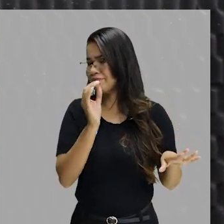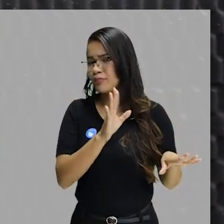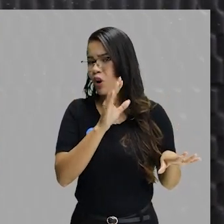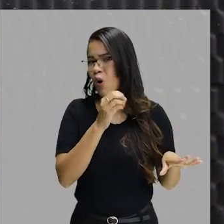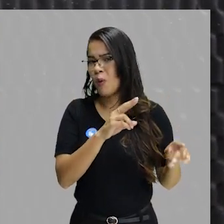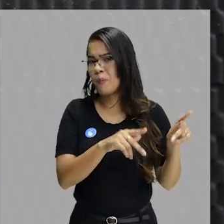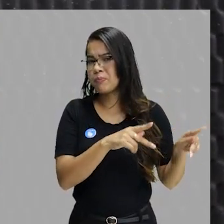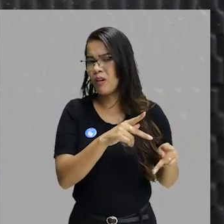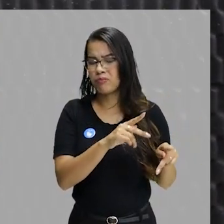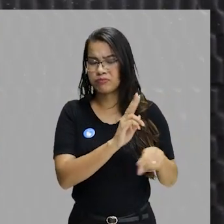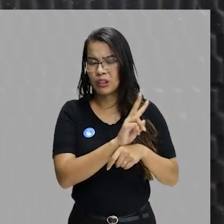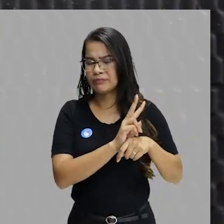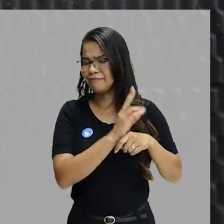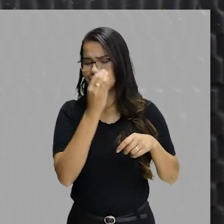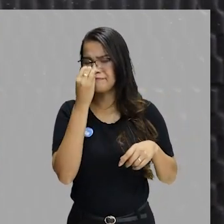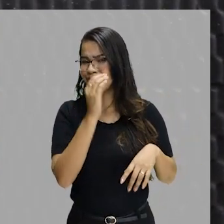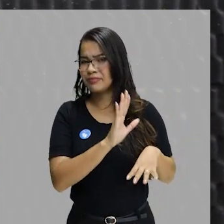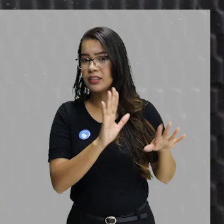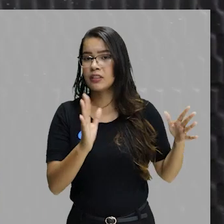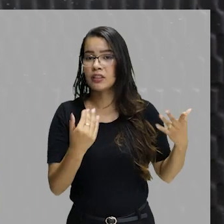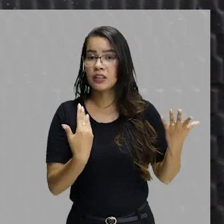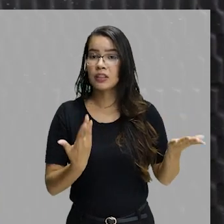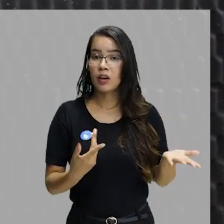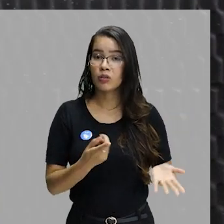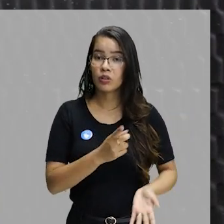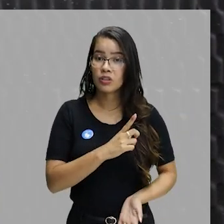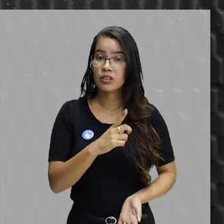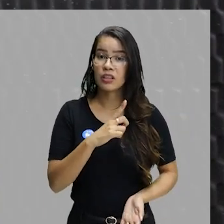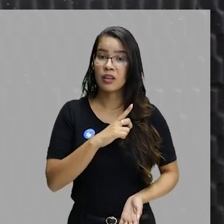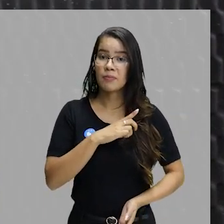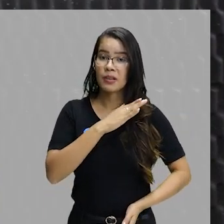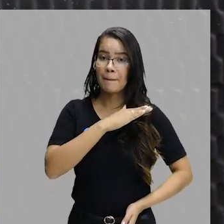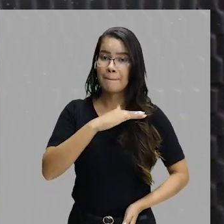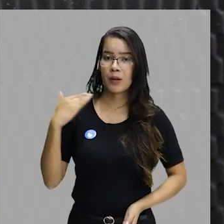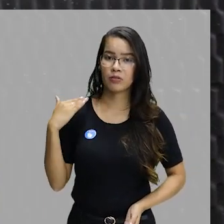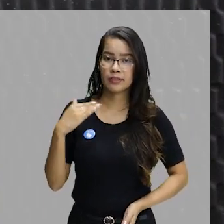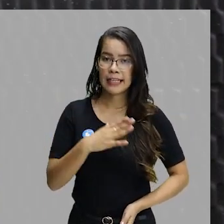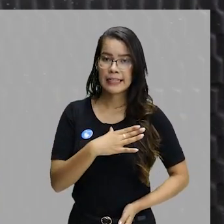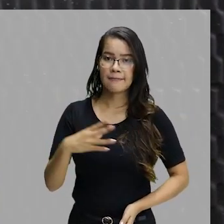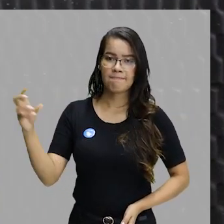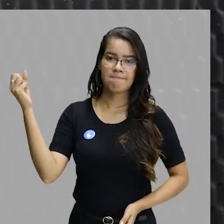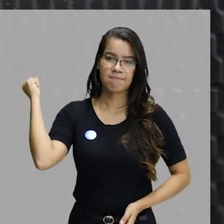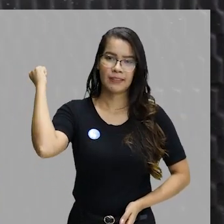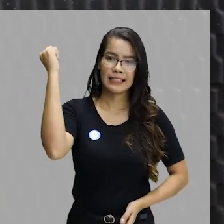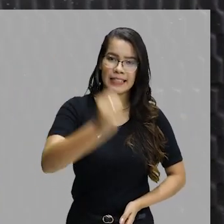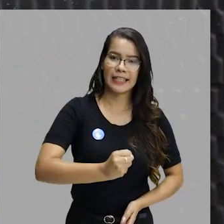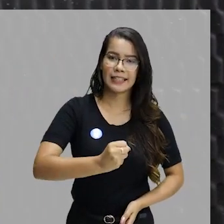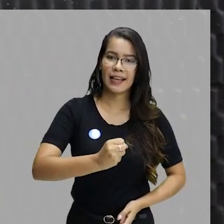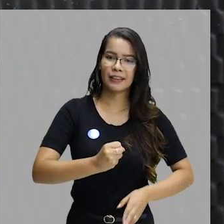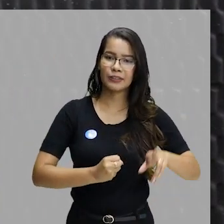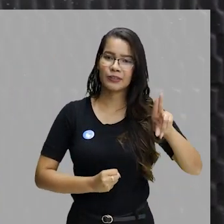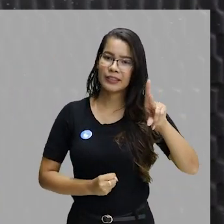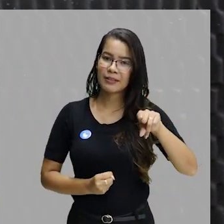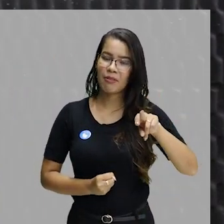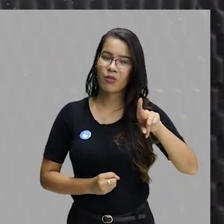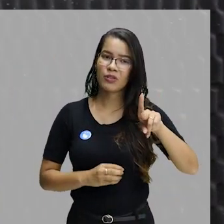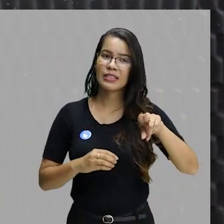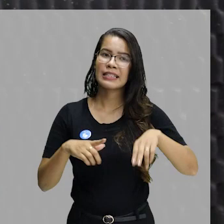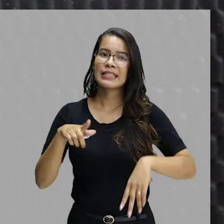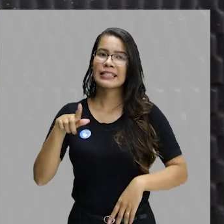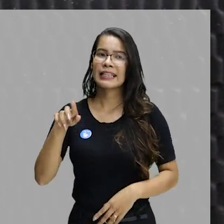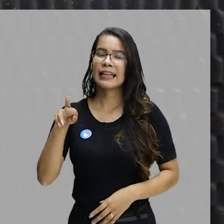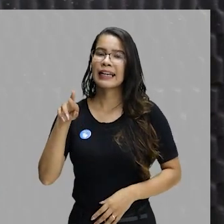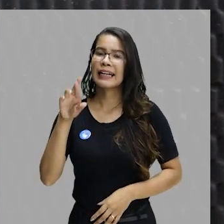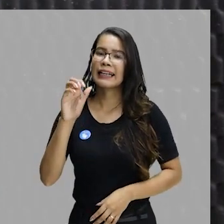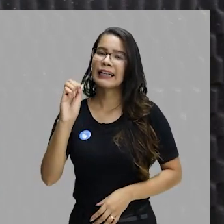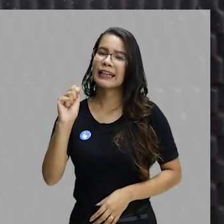povo romano, o que ocorre? Nós teremos o assassinato dos irmãos Gracos. Os irmãos Gracos serão